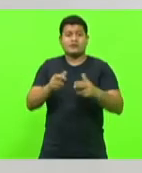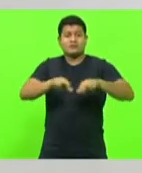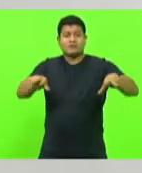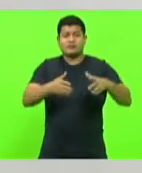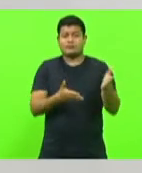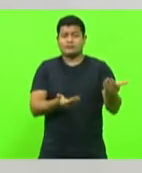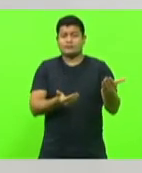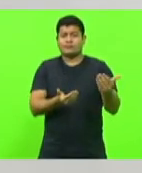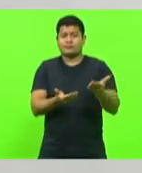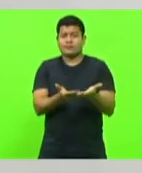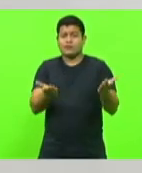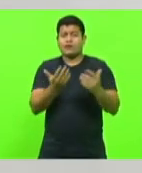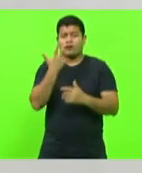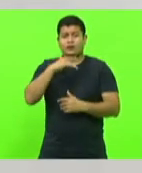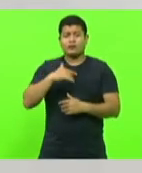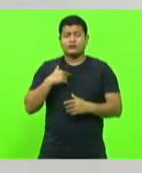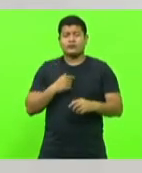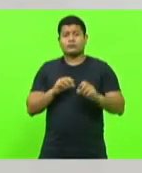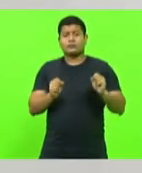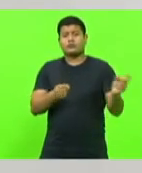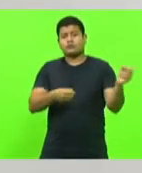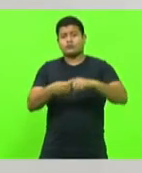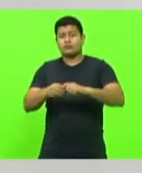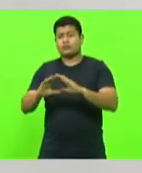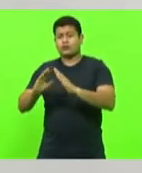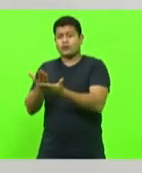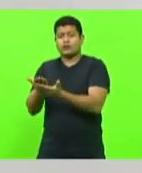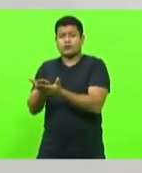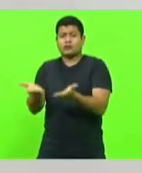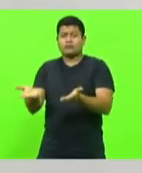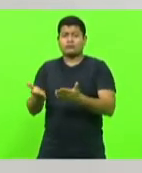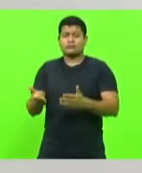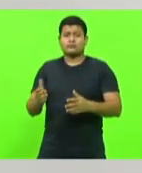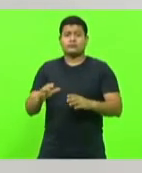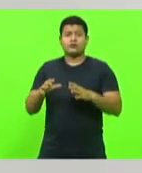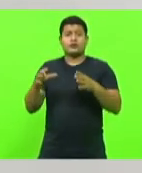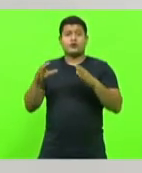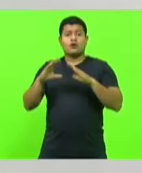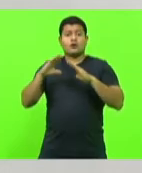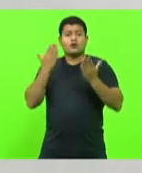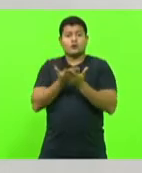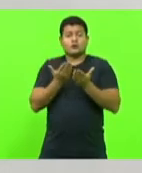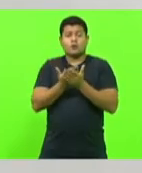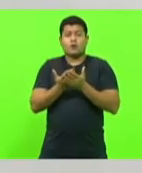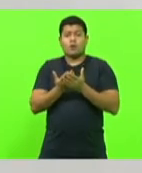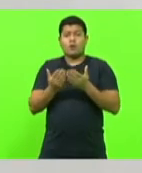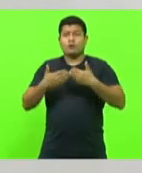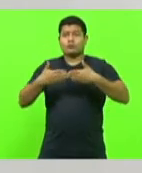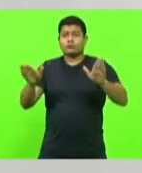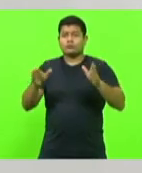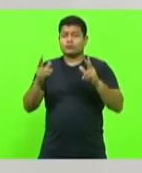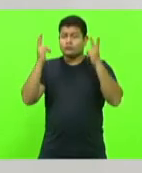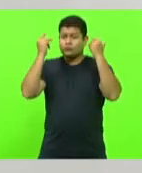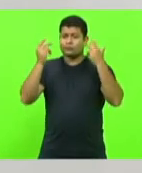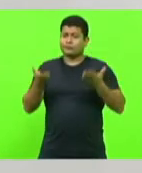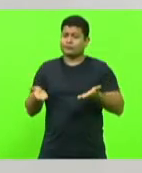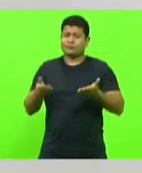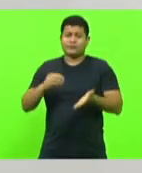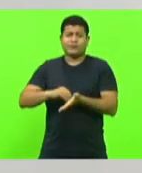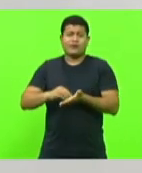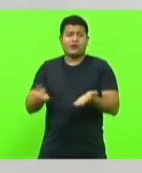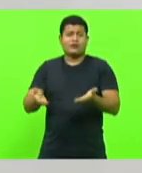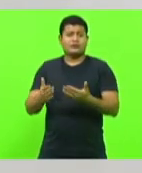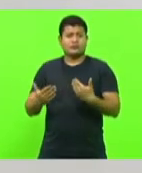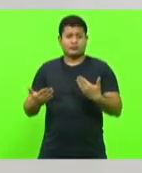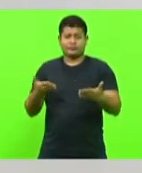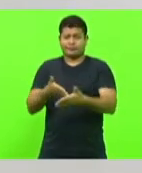possam estar também em sala de aula. Eles estão impedindo que colégios funcionem normalmente. Isso não pode continuar assim. Isso